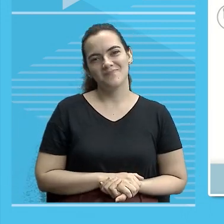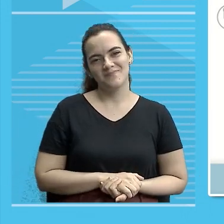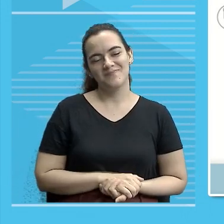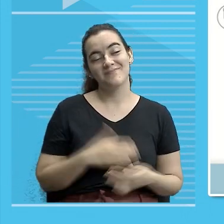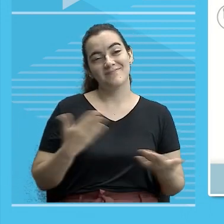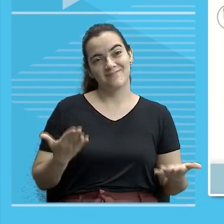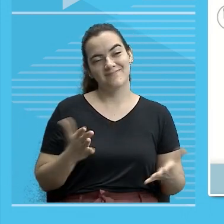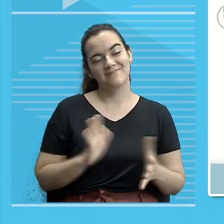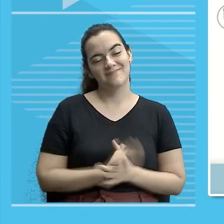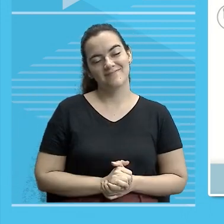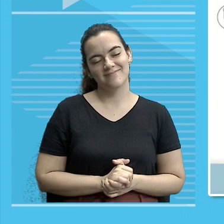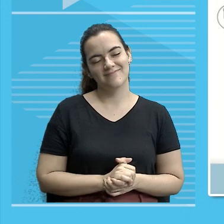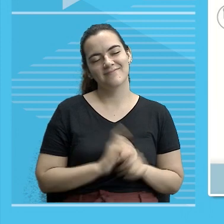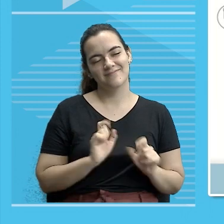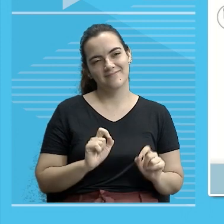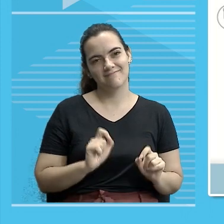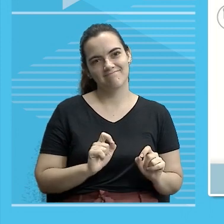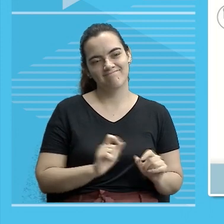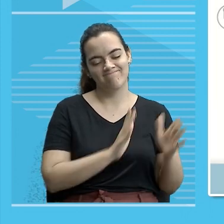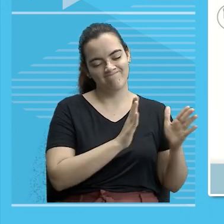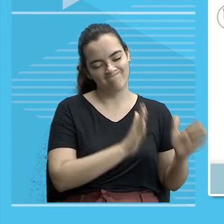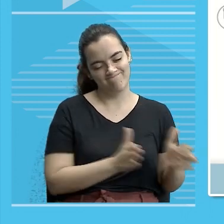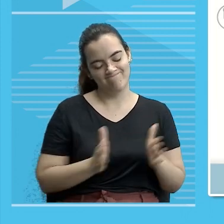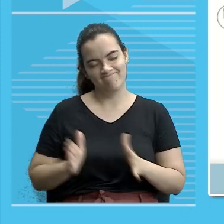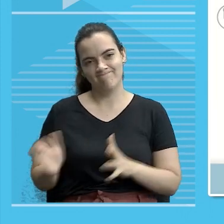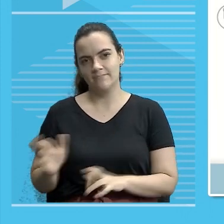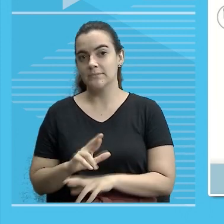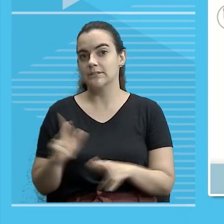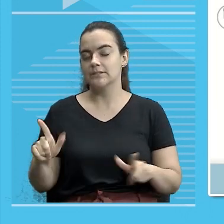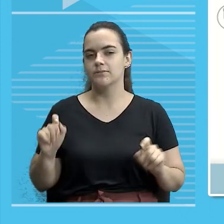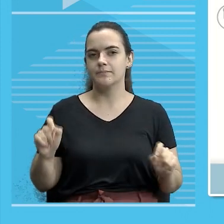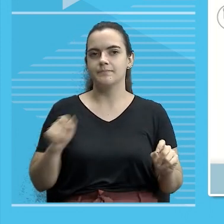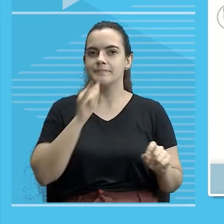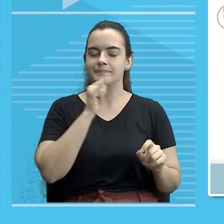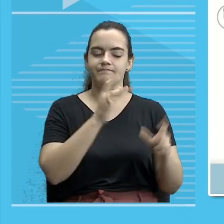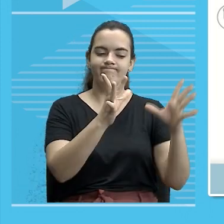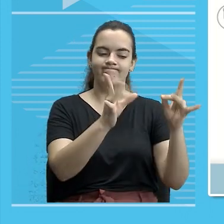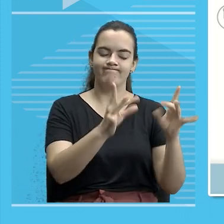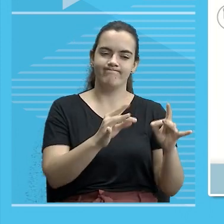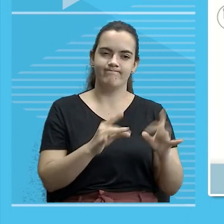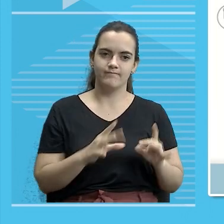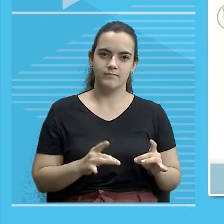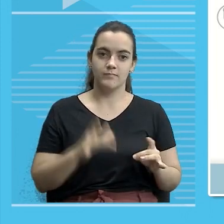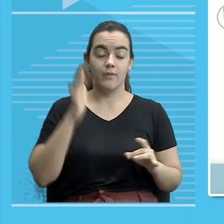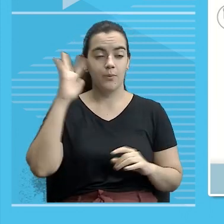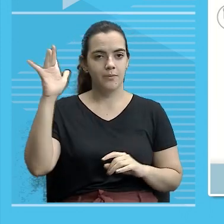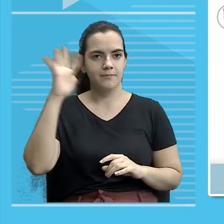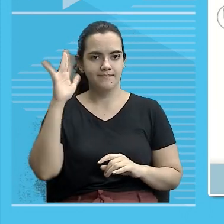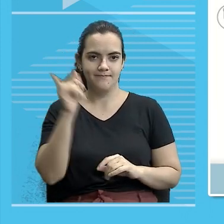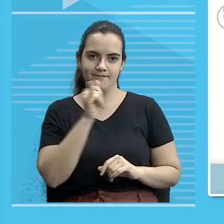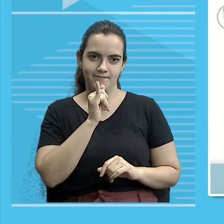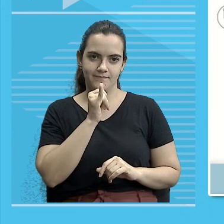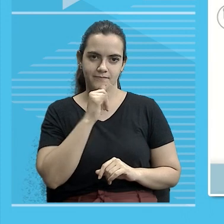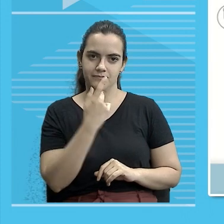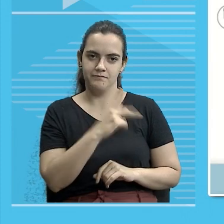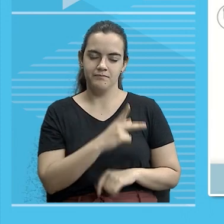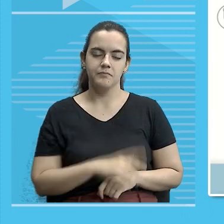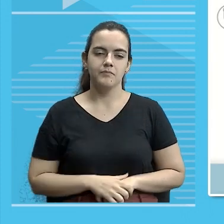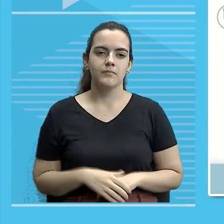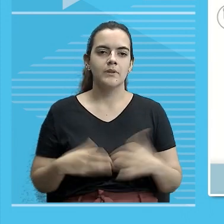é um processo certo com pequenos detalhes isso antigamente era visto como